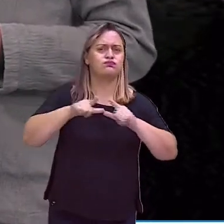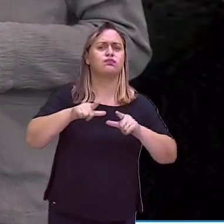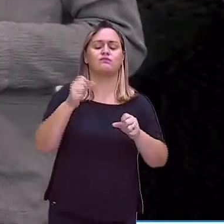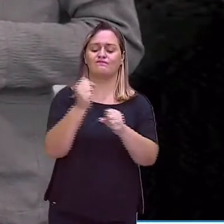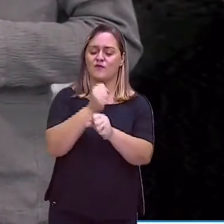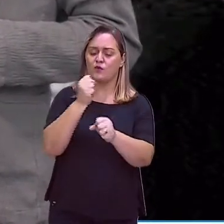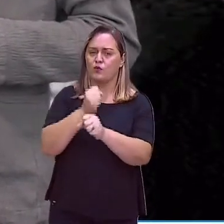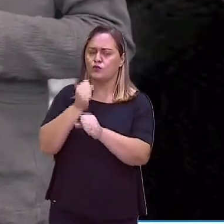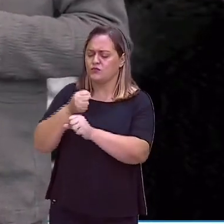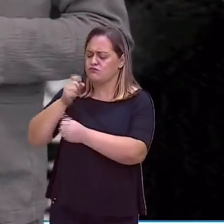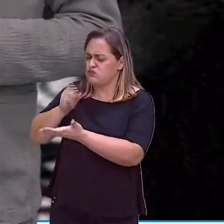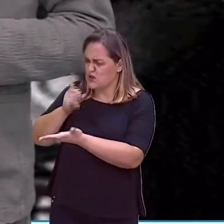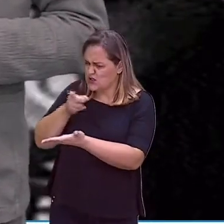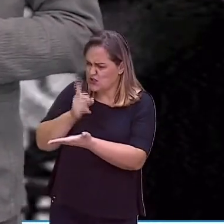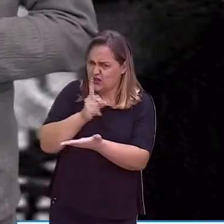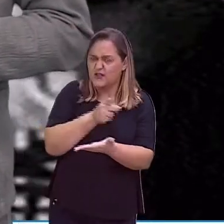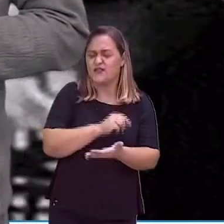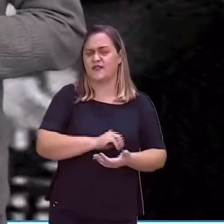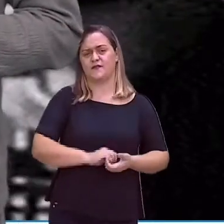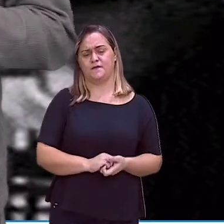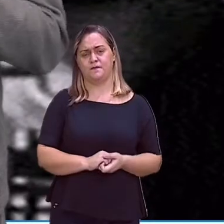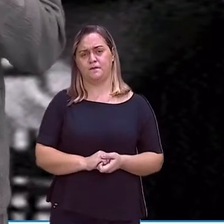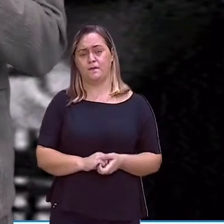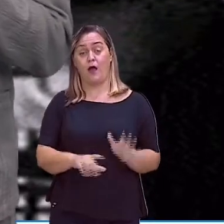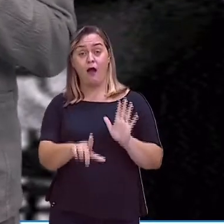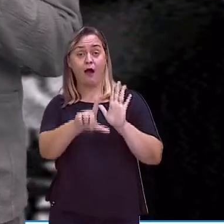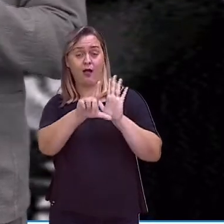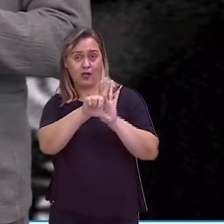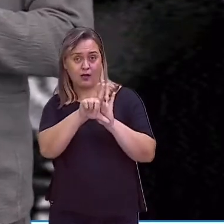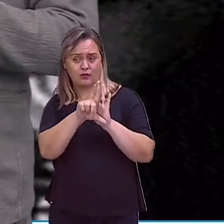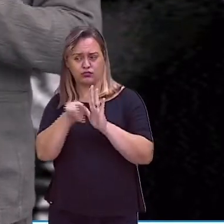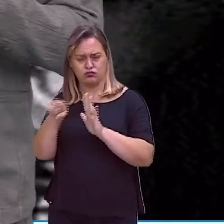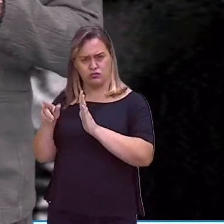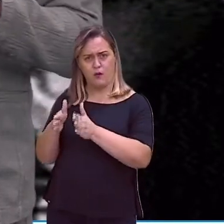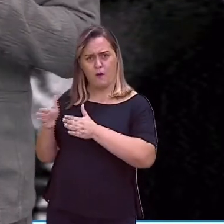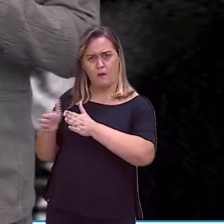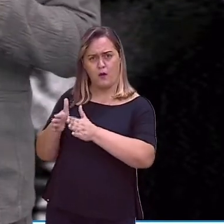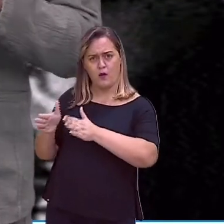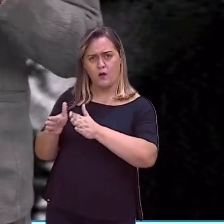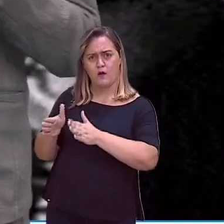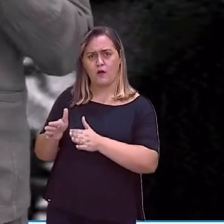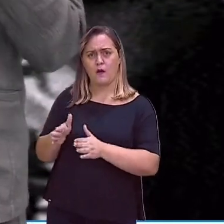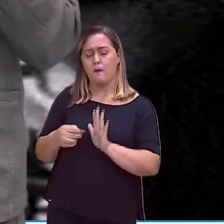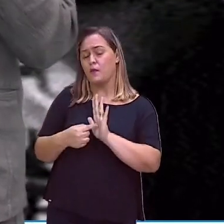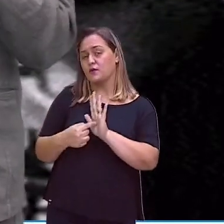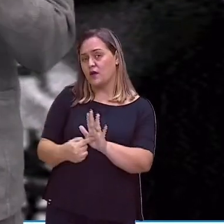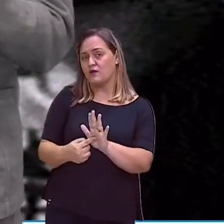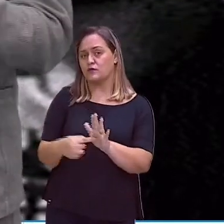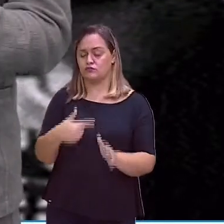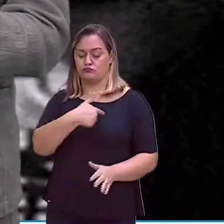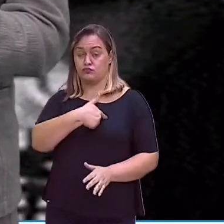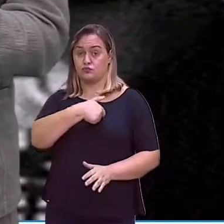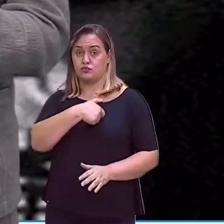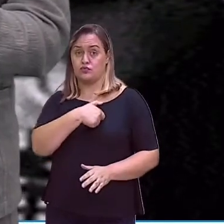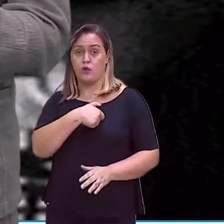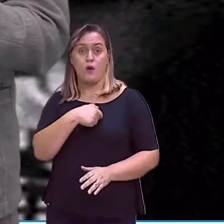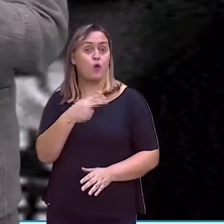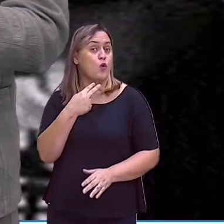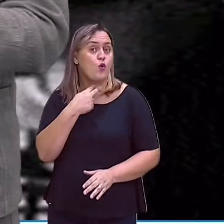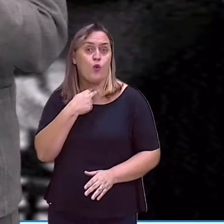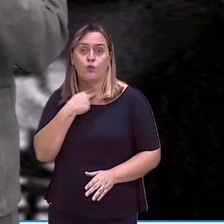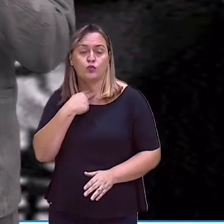autoritarismo. Uma vez que a lei da época estipulava que ele não poderia disputar a eleição